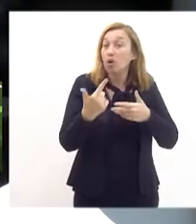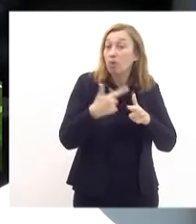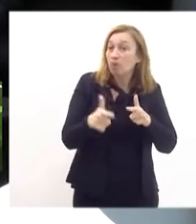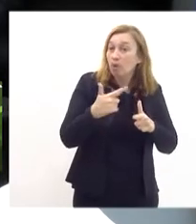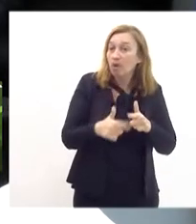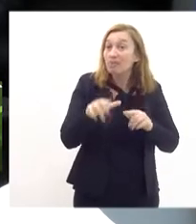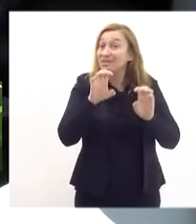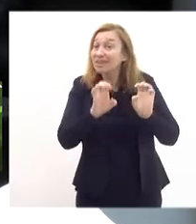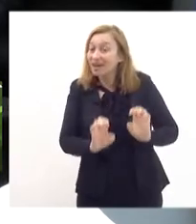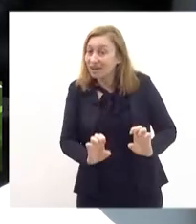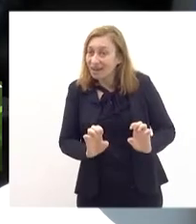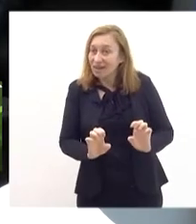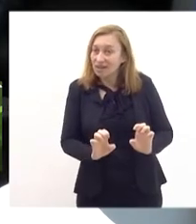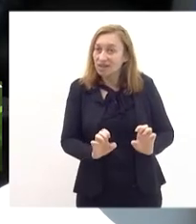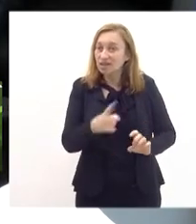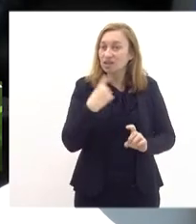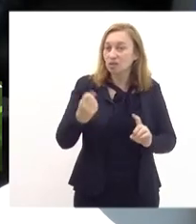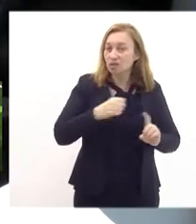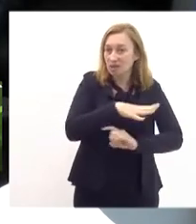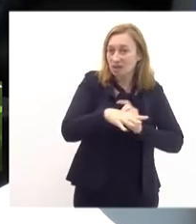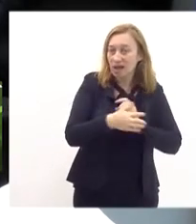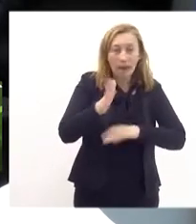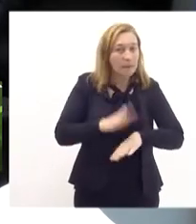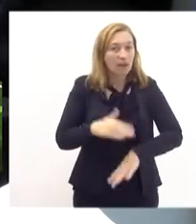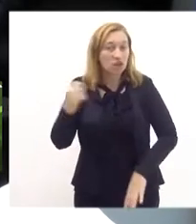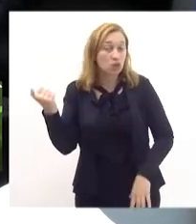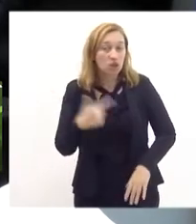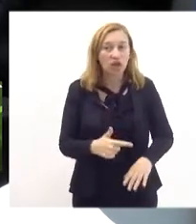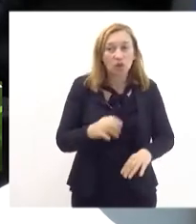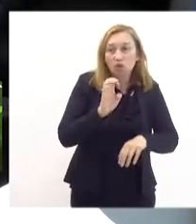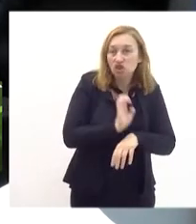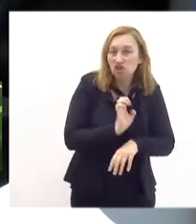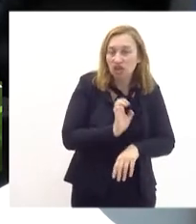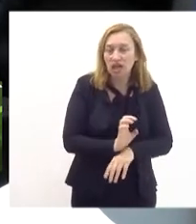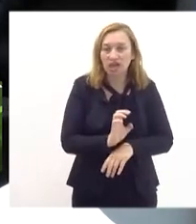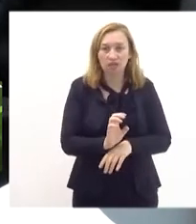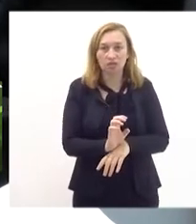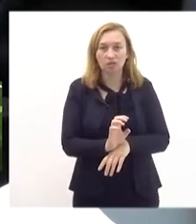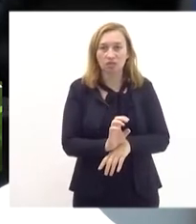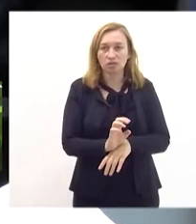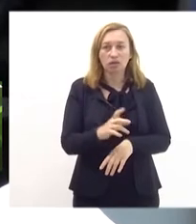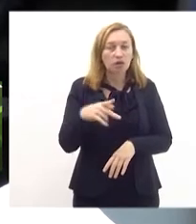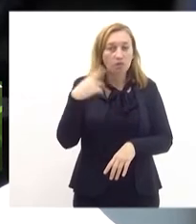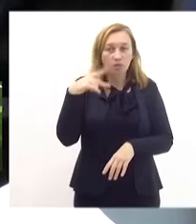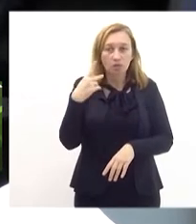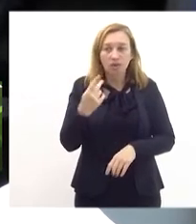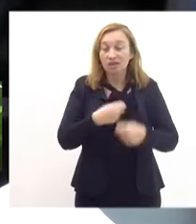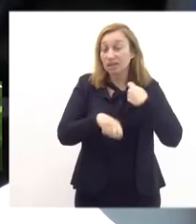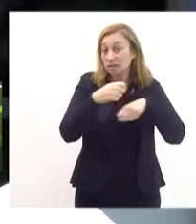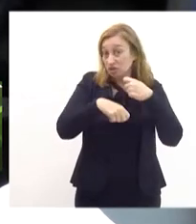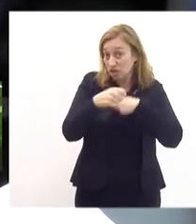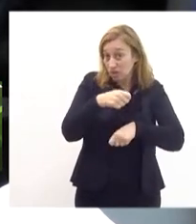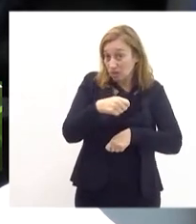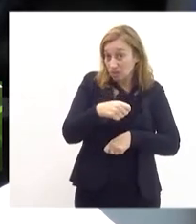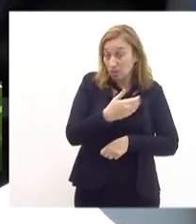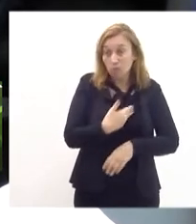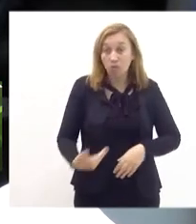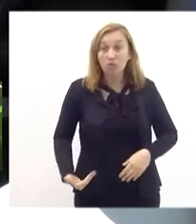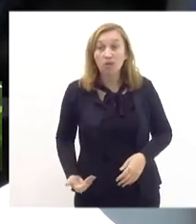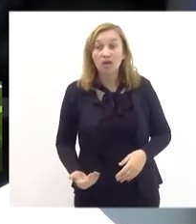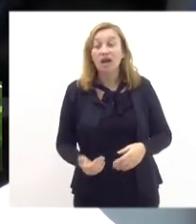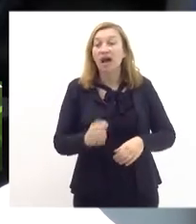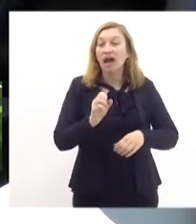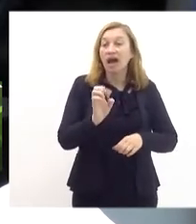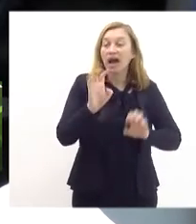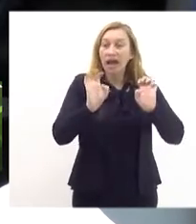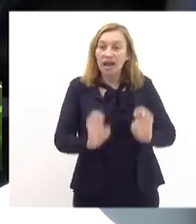da ética na nossa sociedade é muito maior do que o Estado, do que as autoridades, da administração pública. A ética está nas